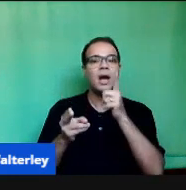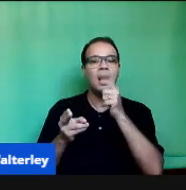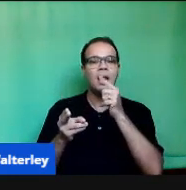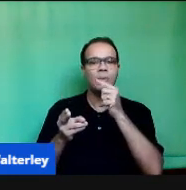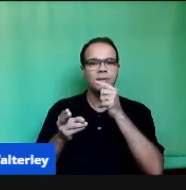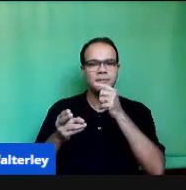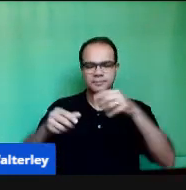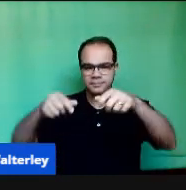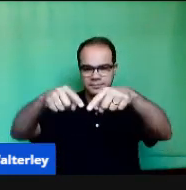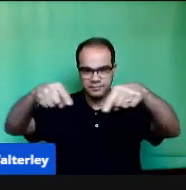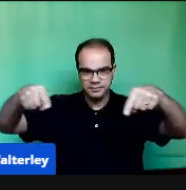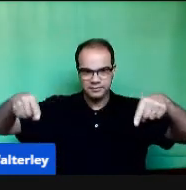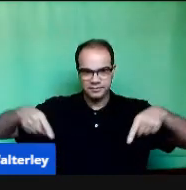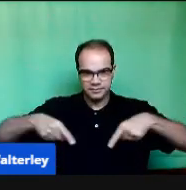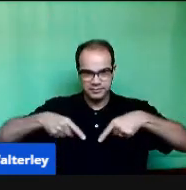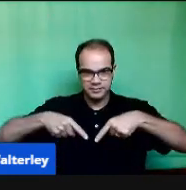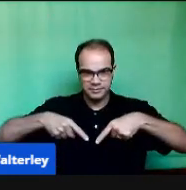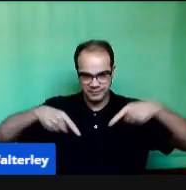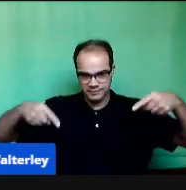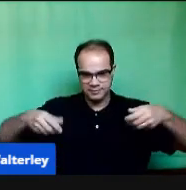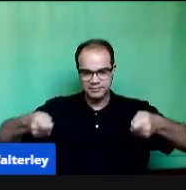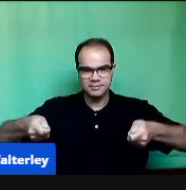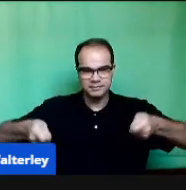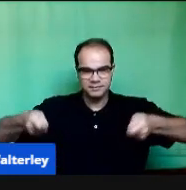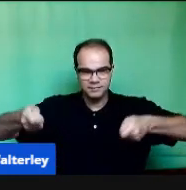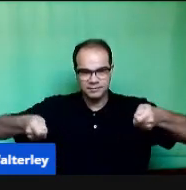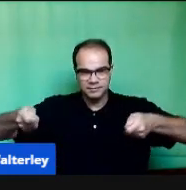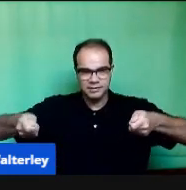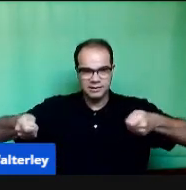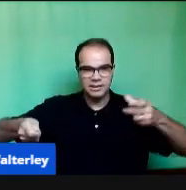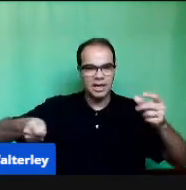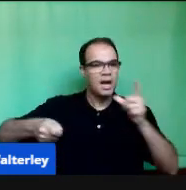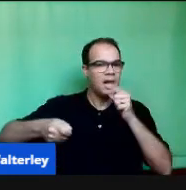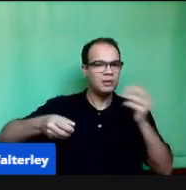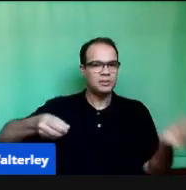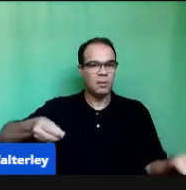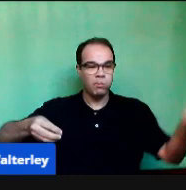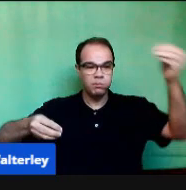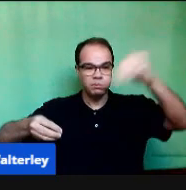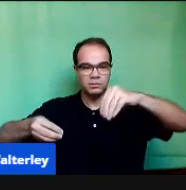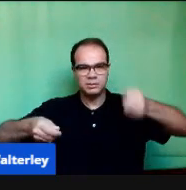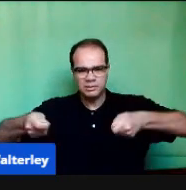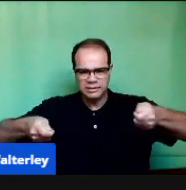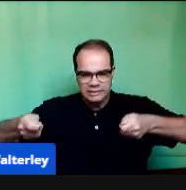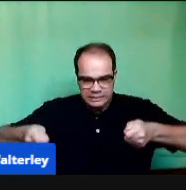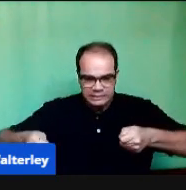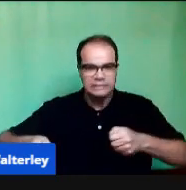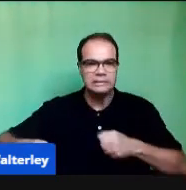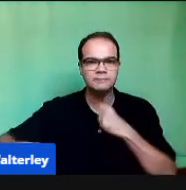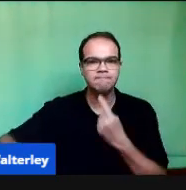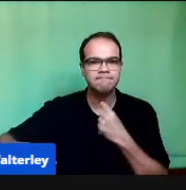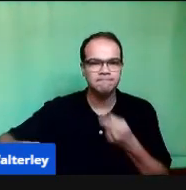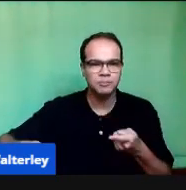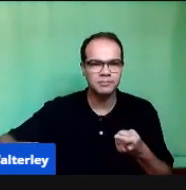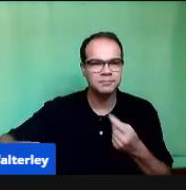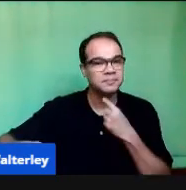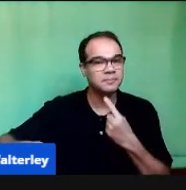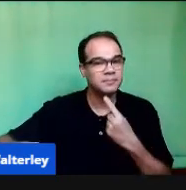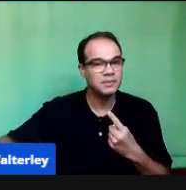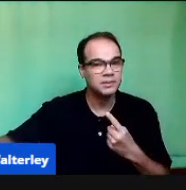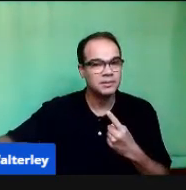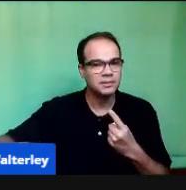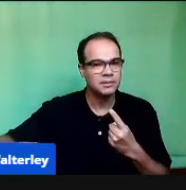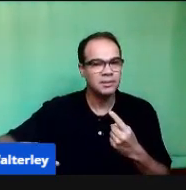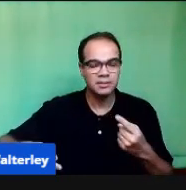tinha uma dificuldade para que a gente pudesse, de fato, colocá-lo dentro dos processos de formação